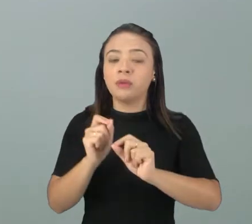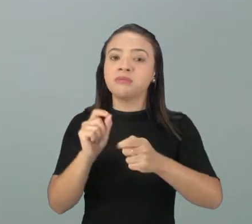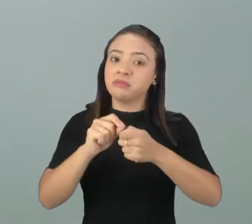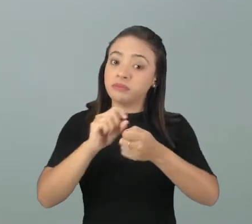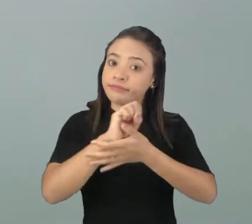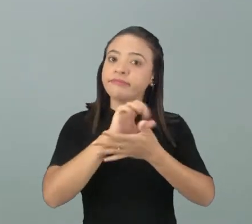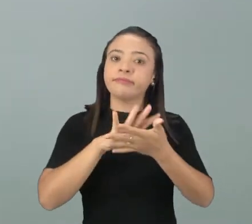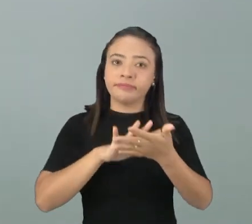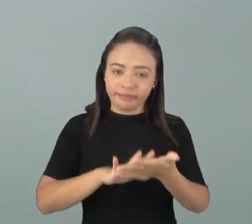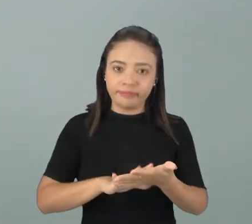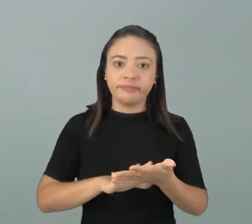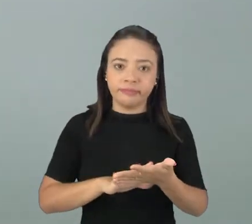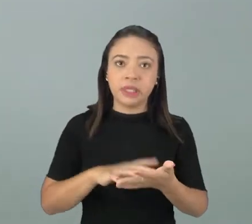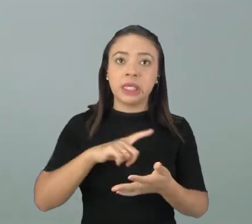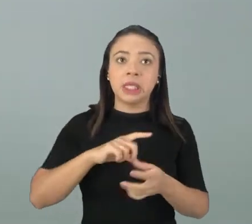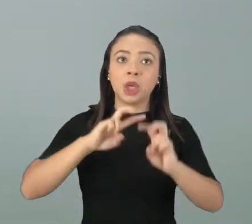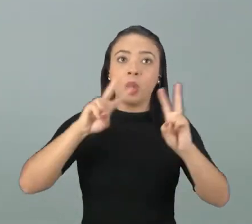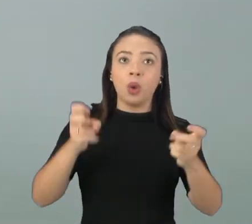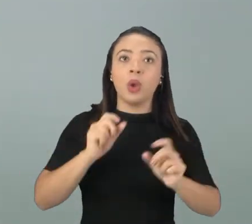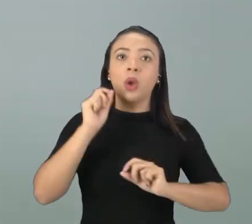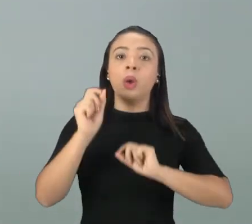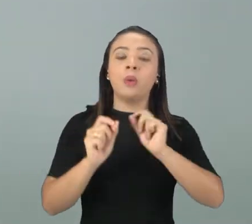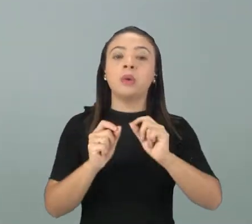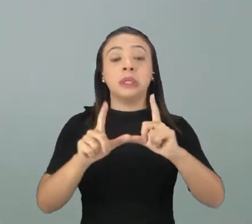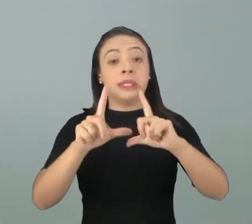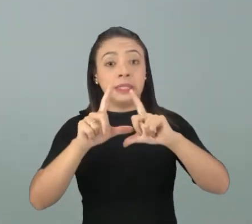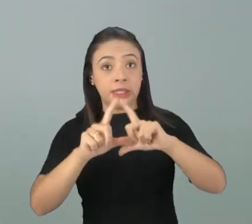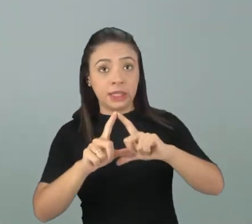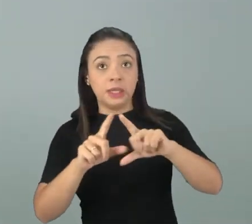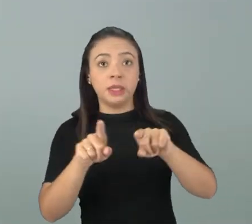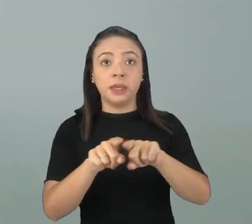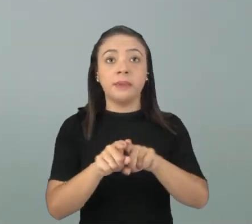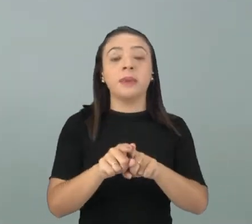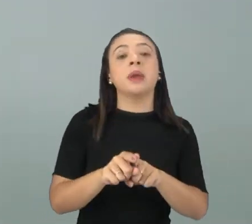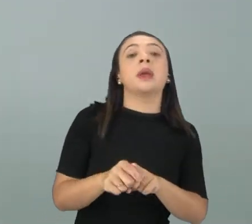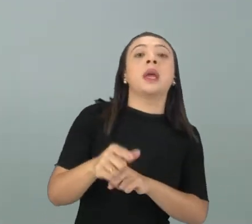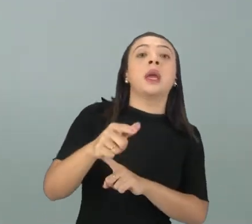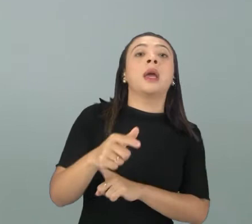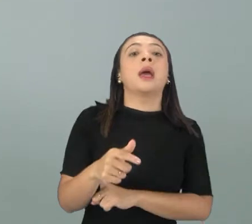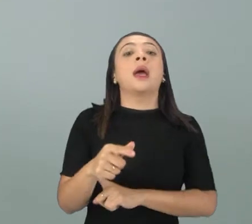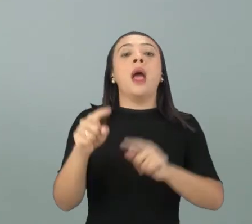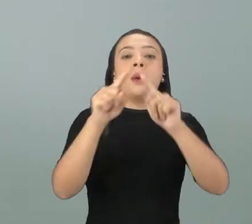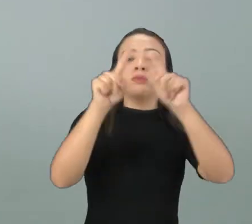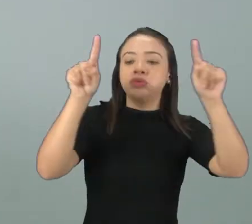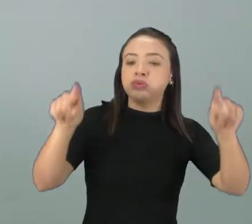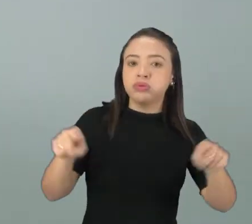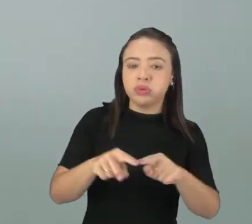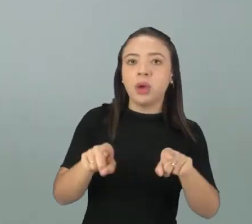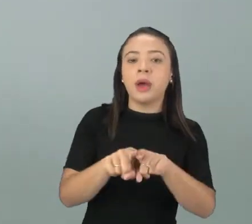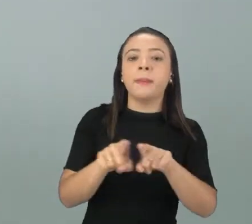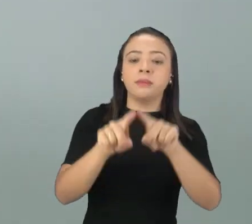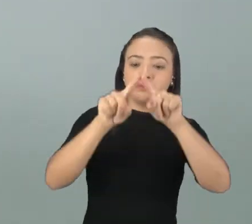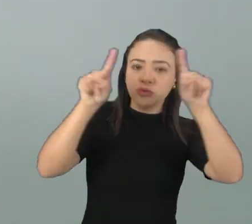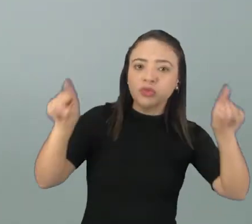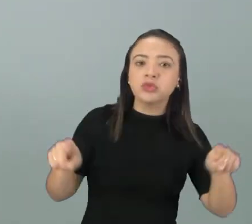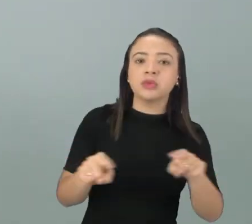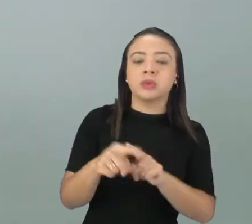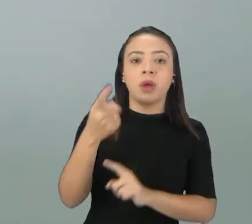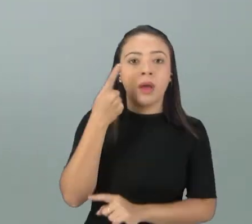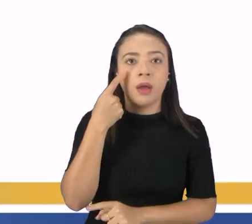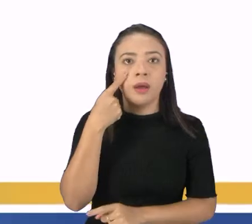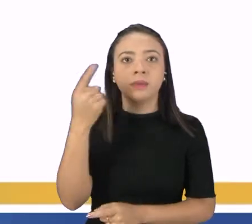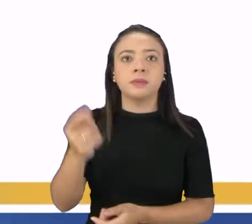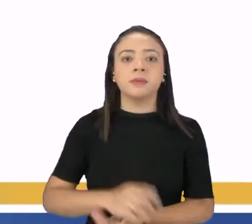alguns exercícios envolvendo a área de triângulos, quadriláteros e círculos. Então acompanhe comigo aí no seu